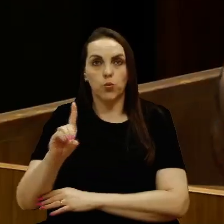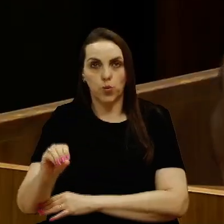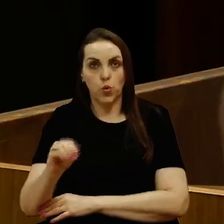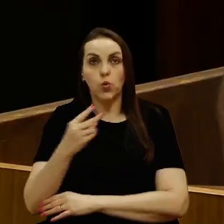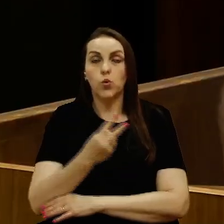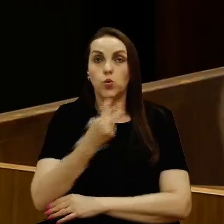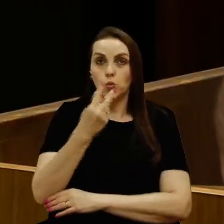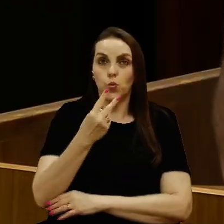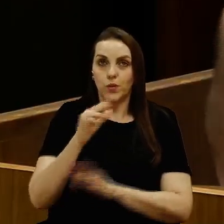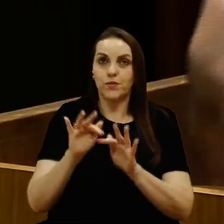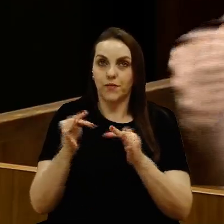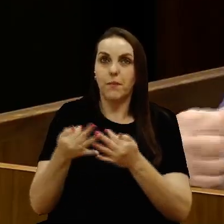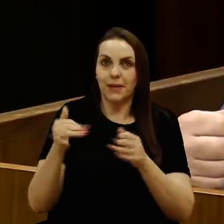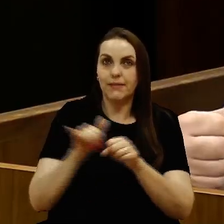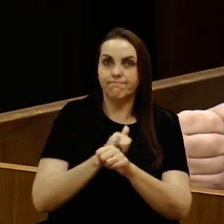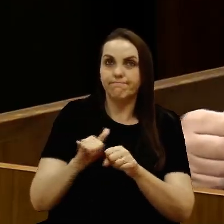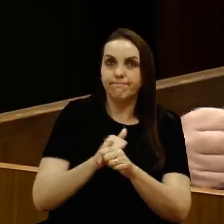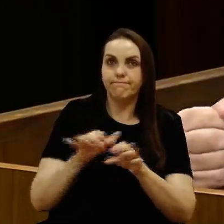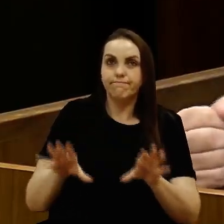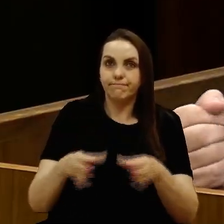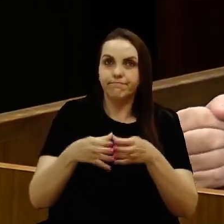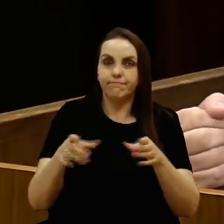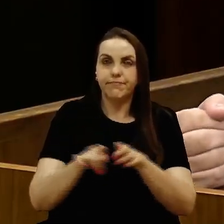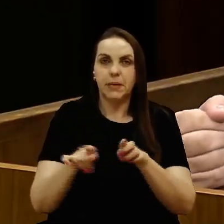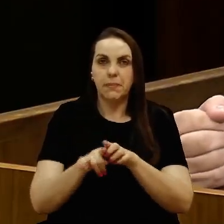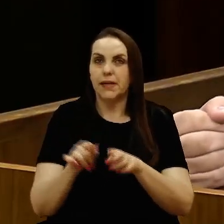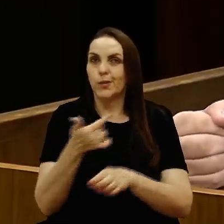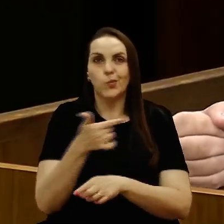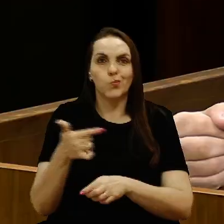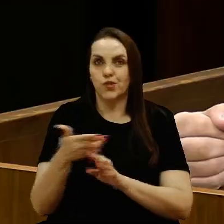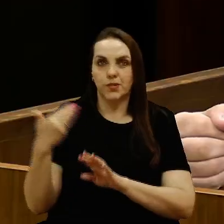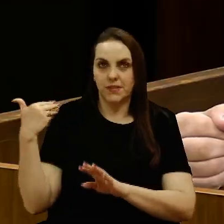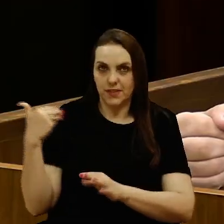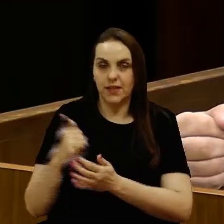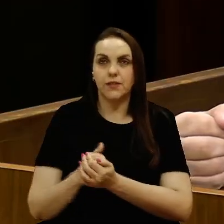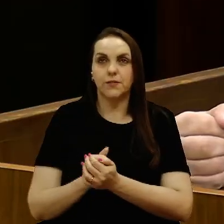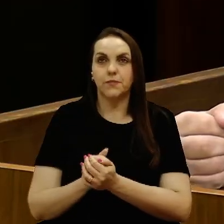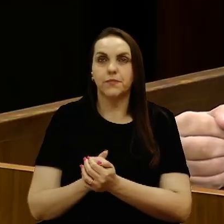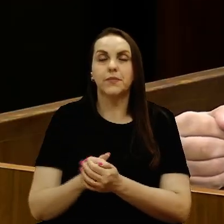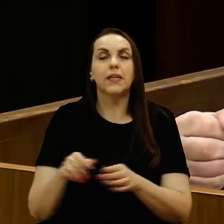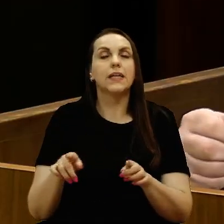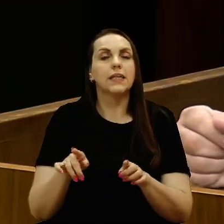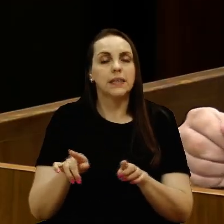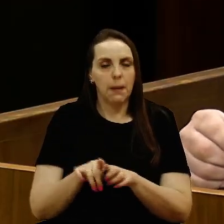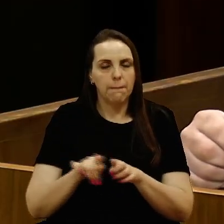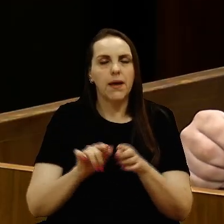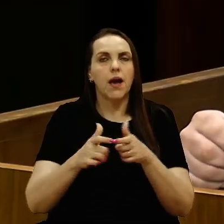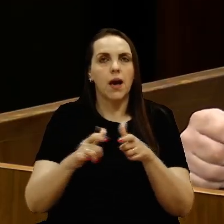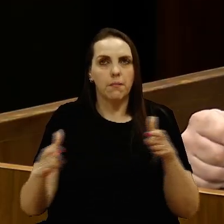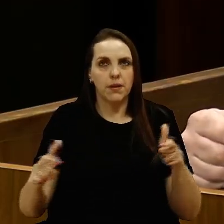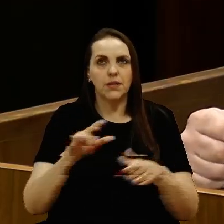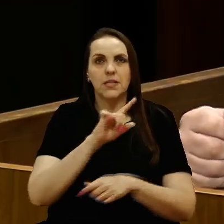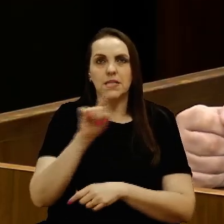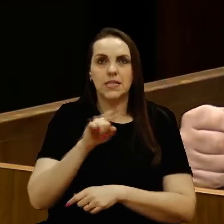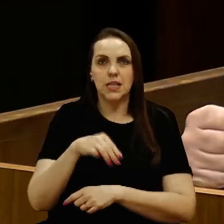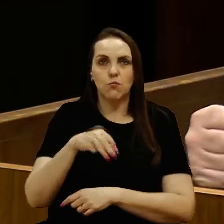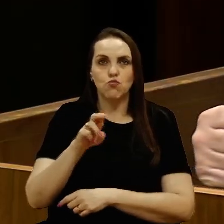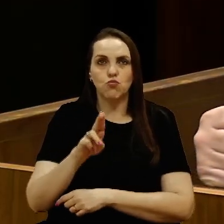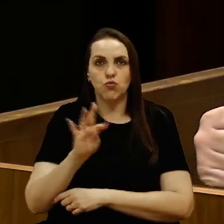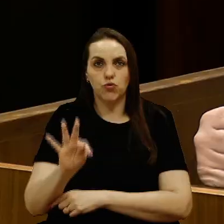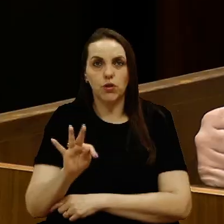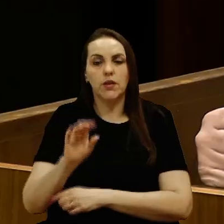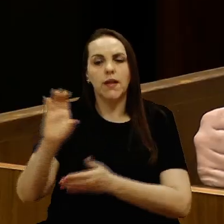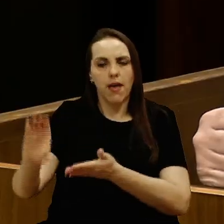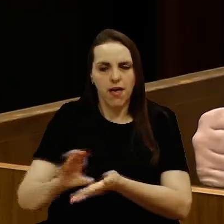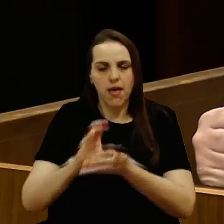Estamos abrindo 2 grupos de estratégia de saúde da família. Com as EMULTs, estamos ampliando as EMULTs, e isso está trazendo recurso para nós.